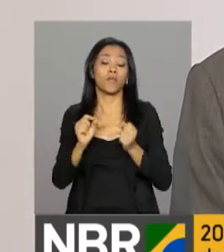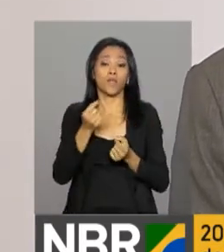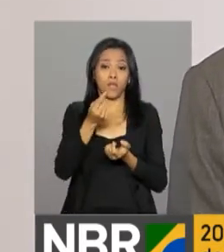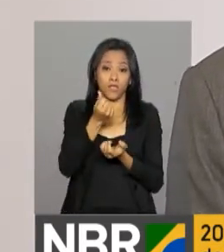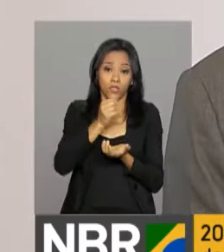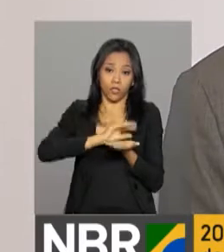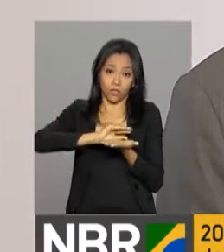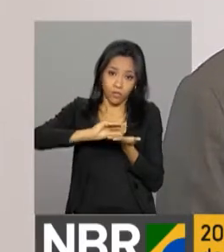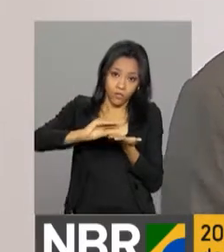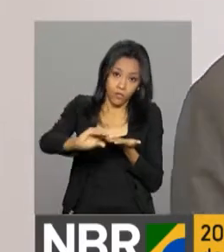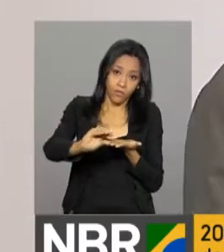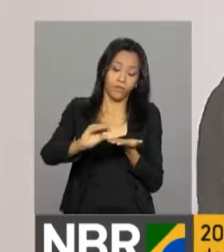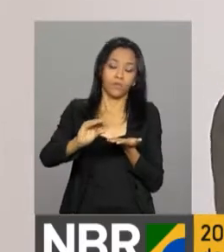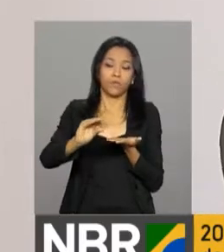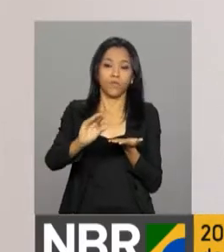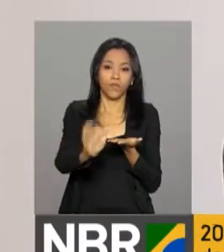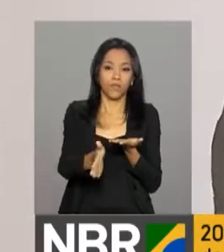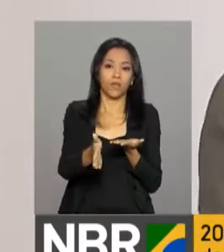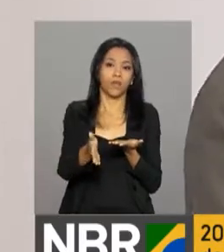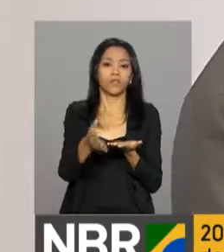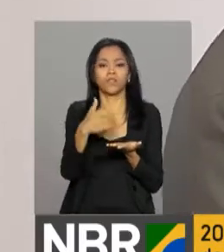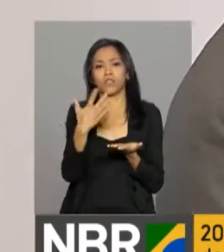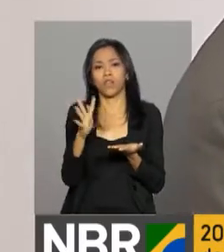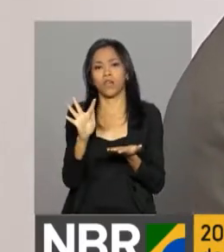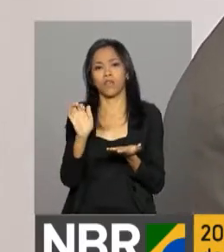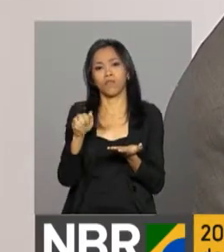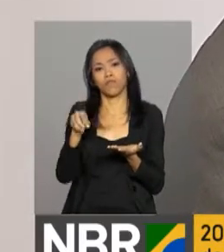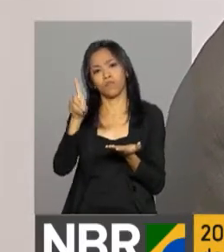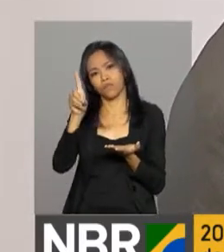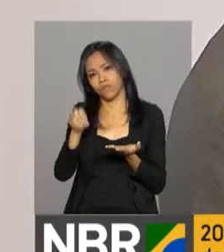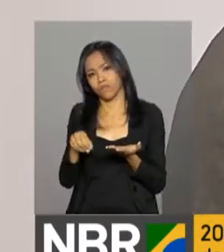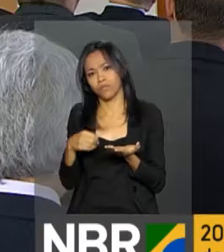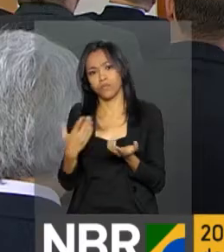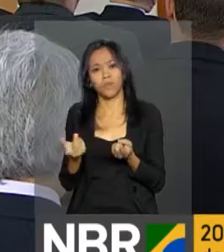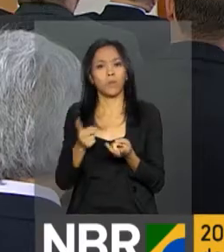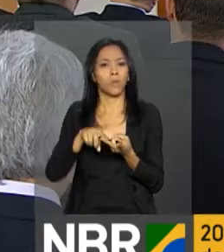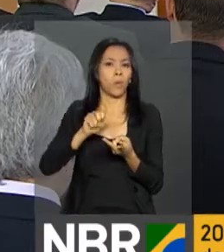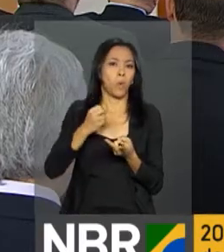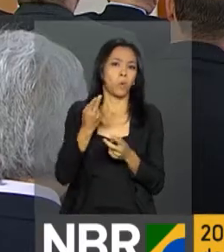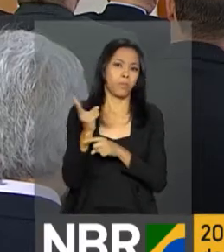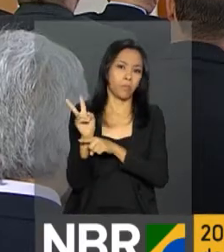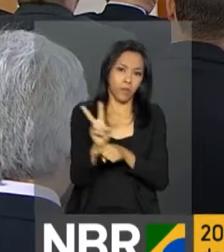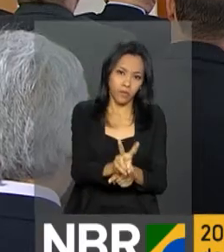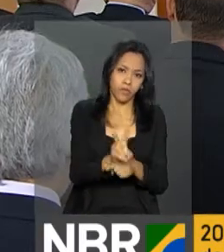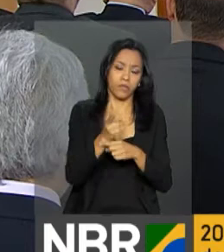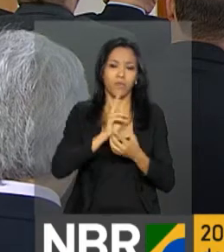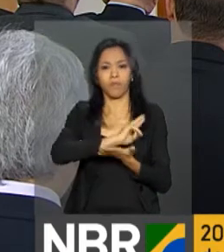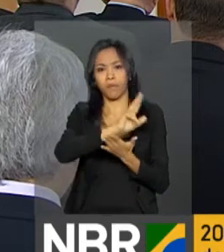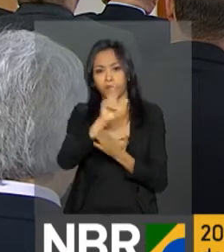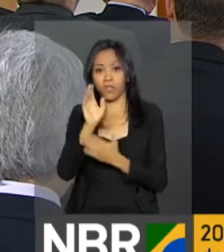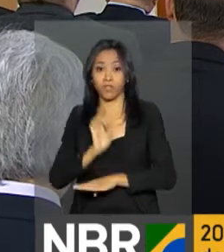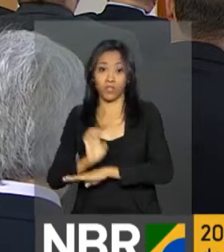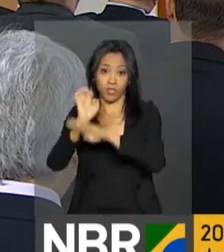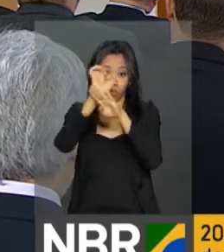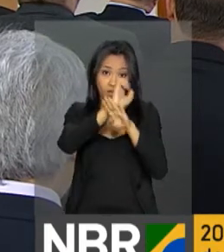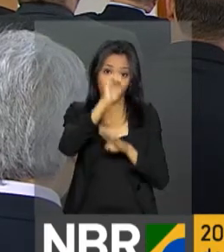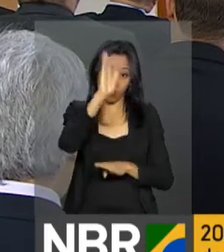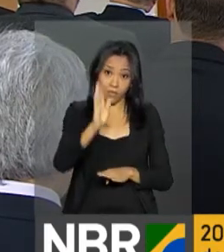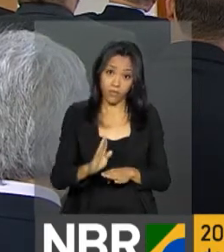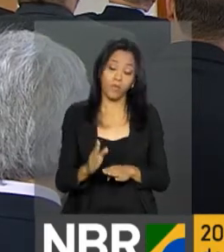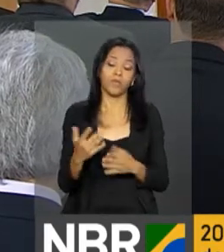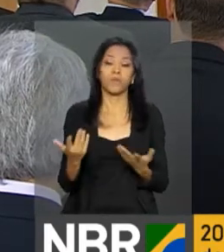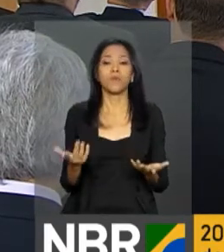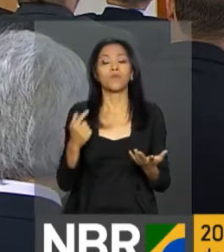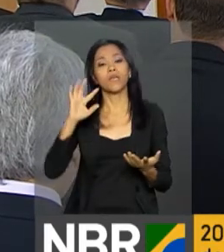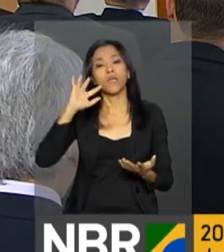seja a fundo perdido ou seja em função de empréstimos é para vários estados brasileiros como de resto